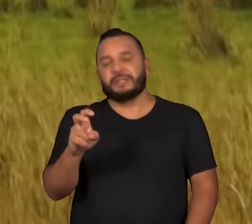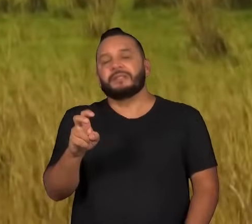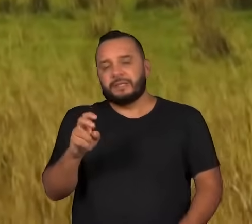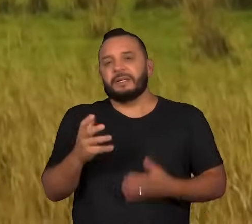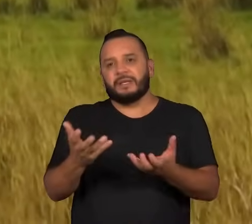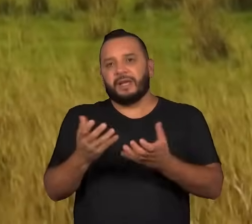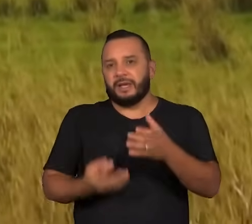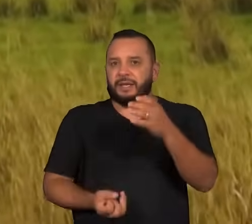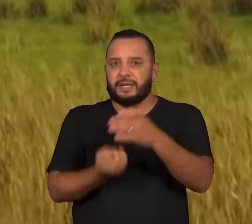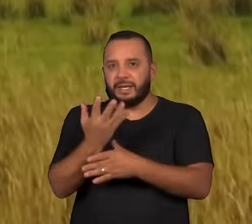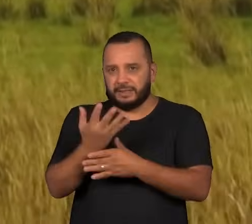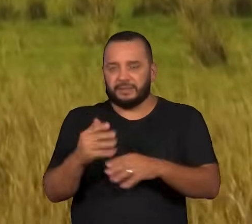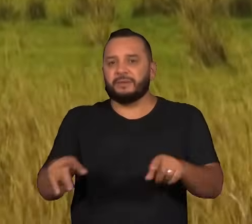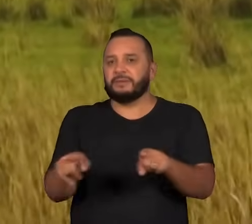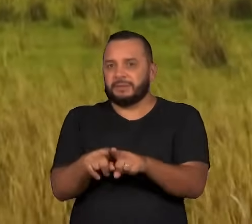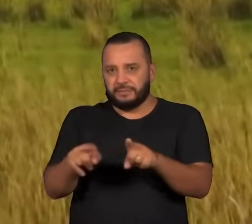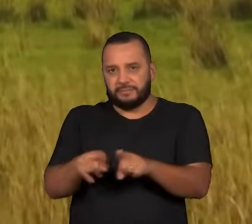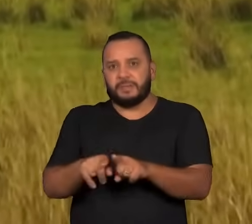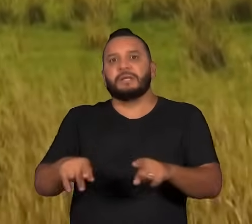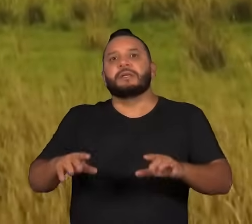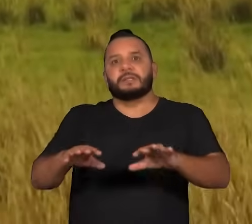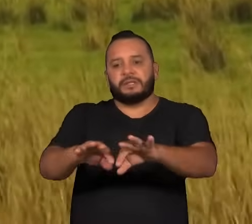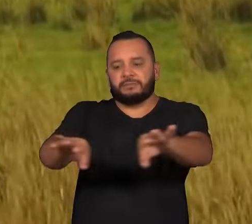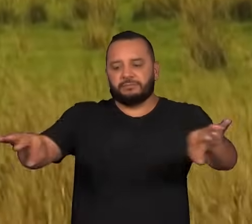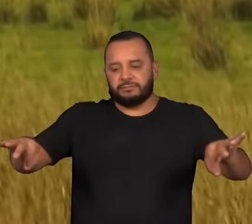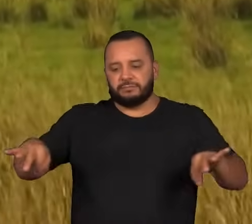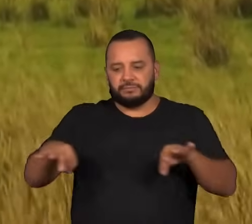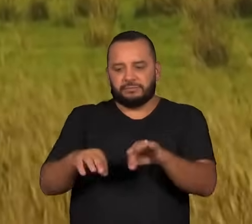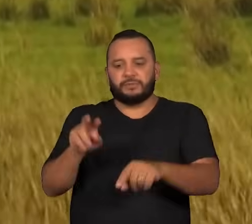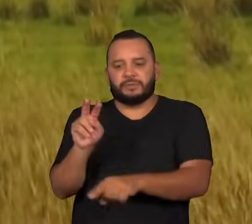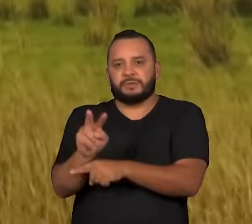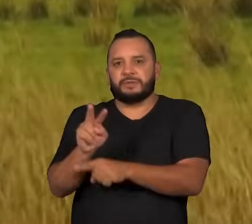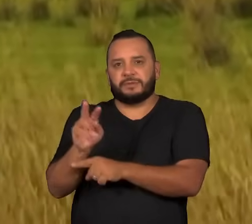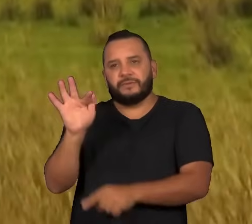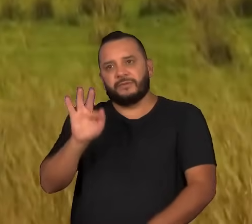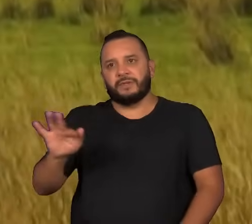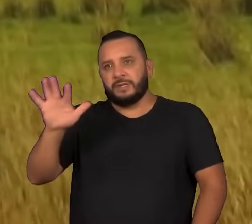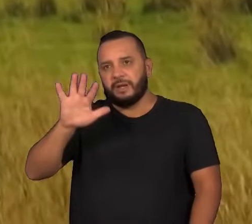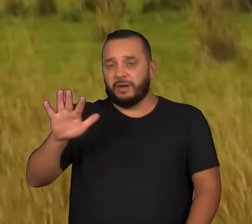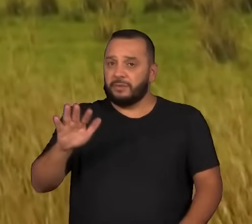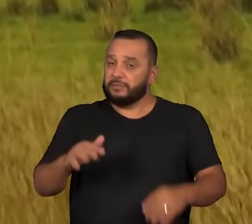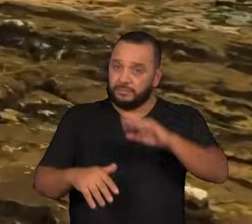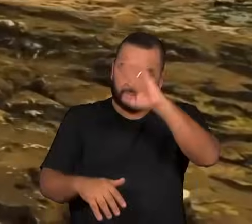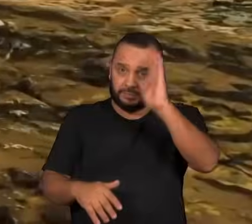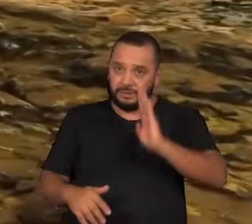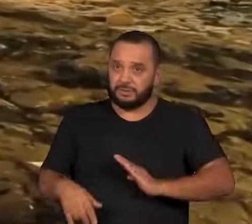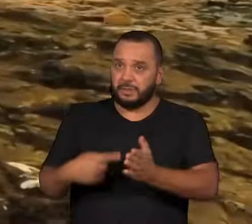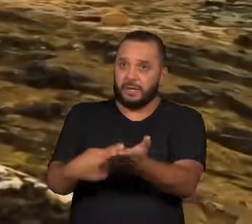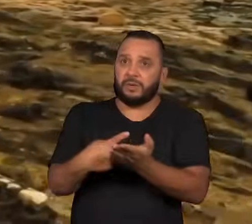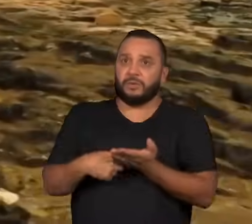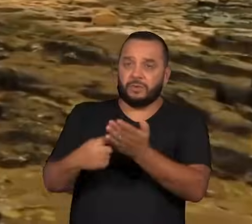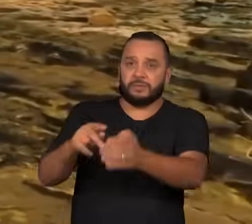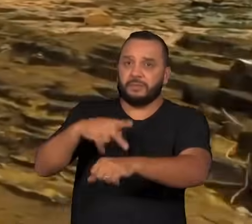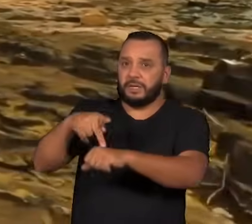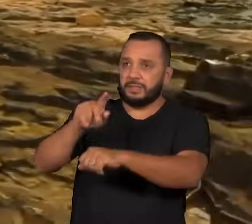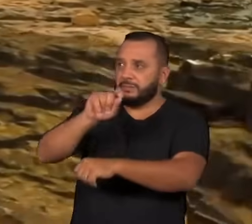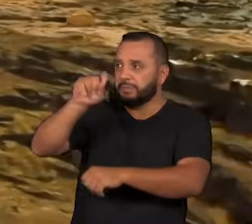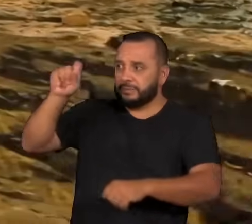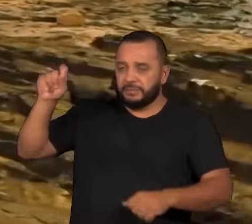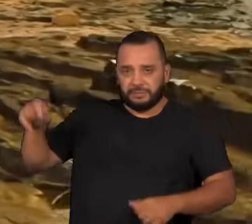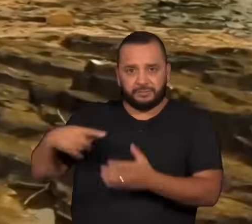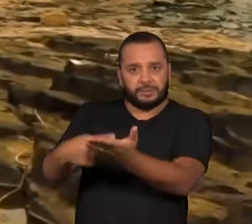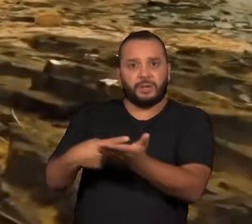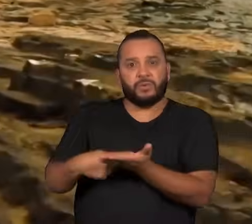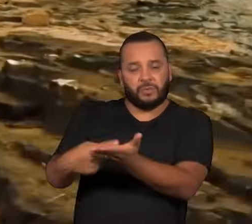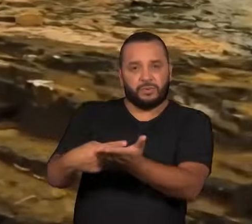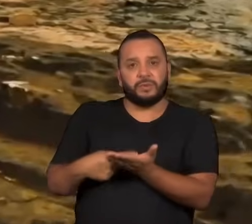de unidades de conservação federais. O Brasil assinou acordos internacionais indicando que os países devem